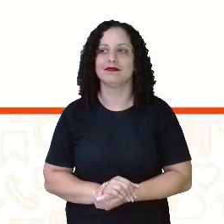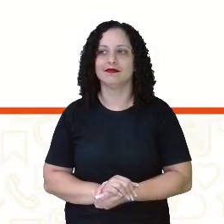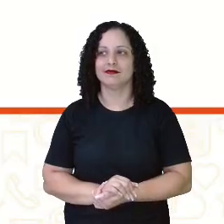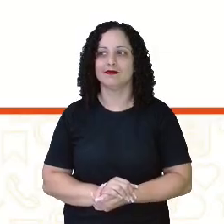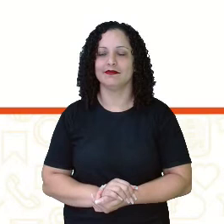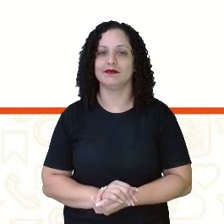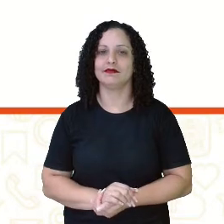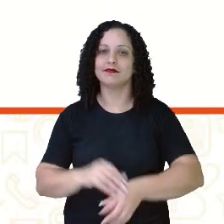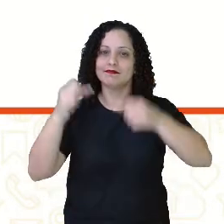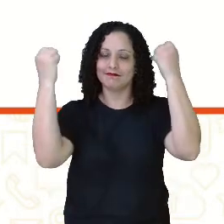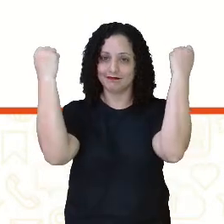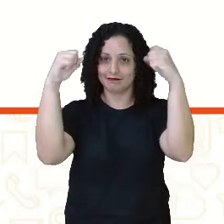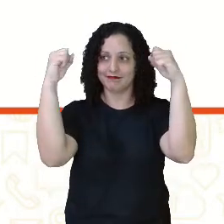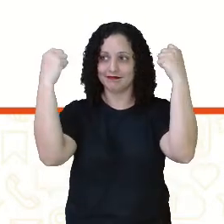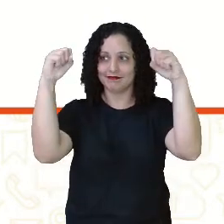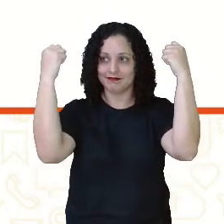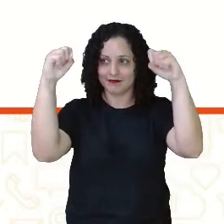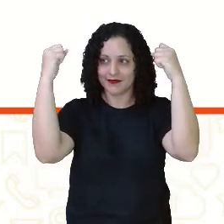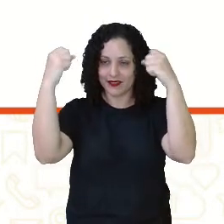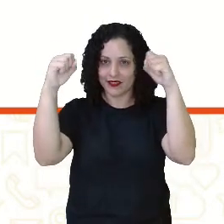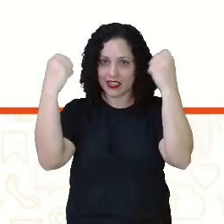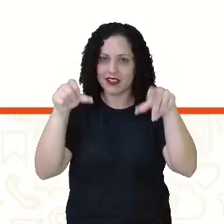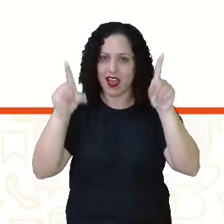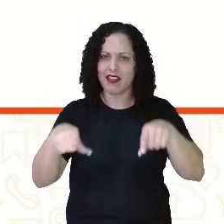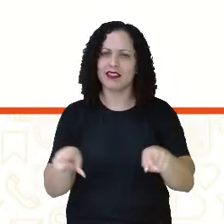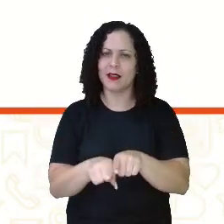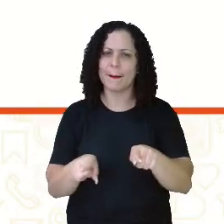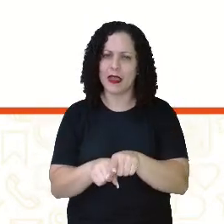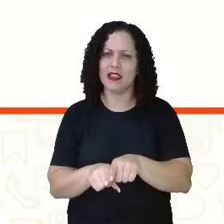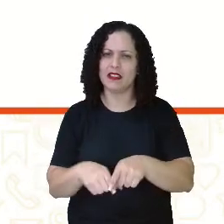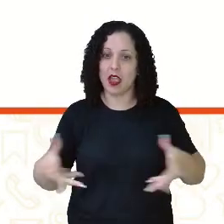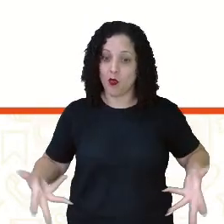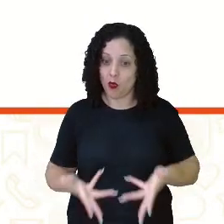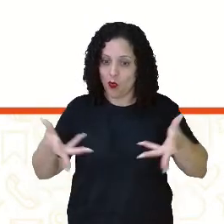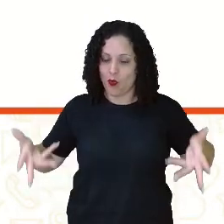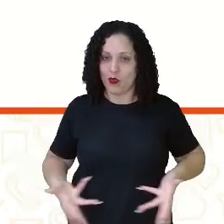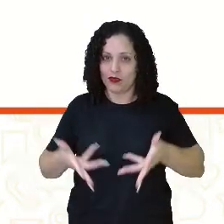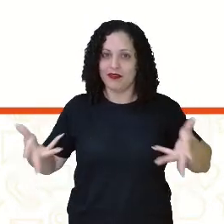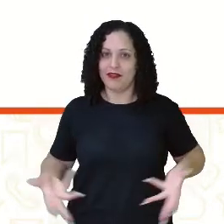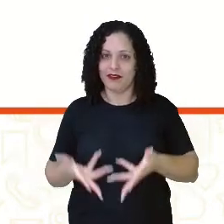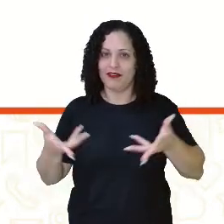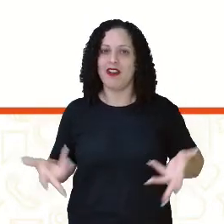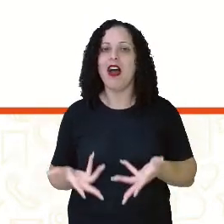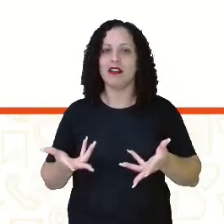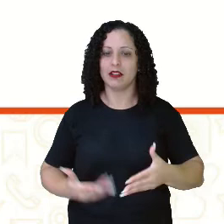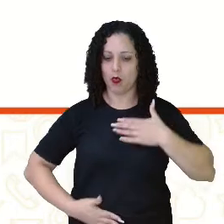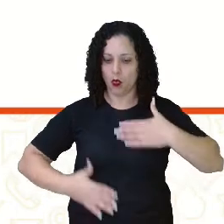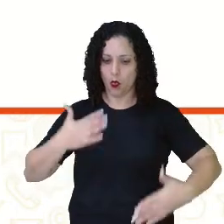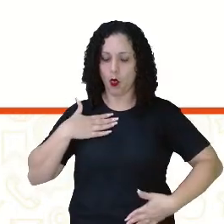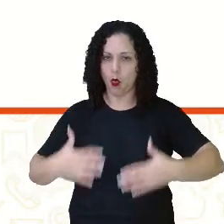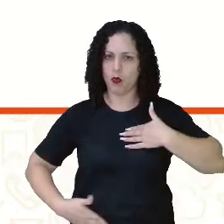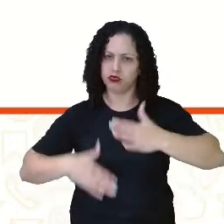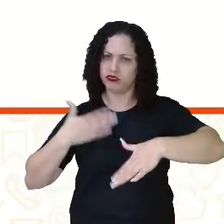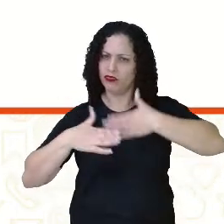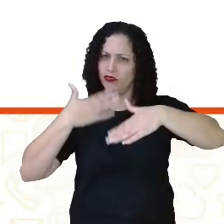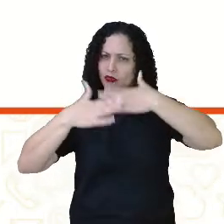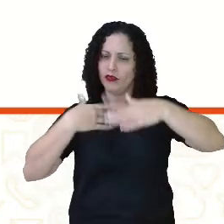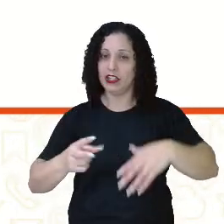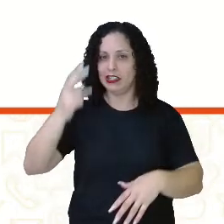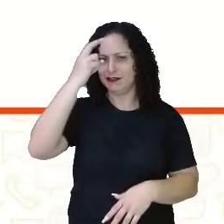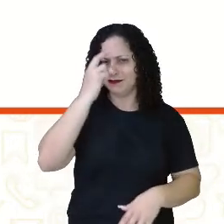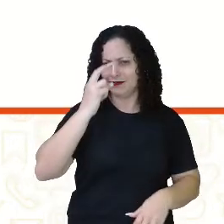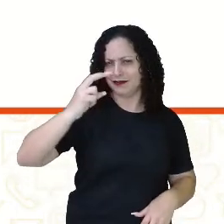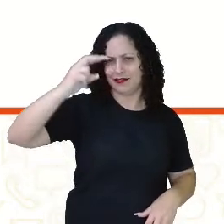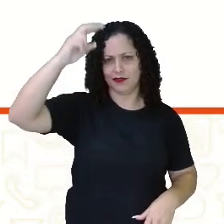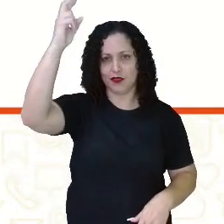Bom, a educação física, não é, também contribui para um desenvolvimento físico, intelectual, social